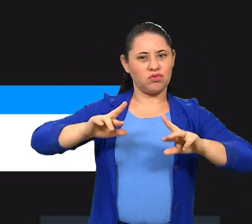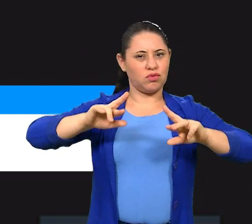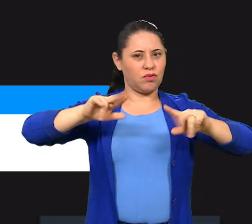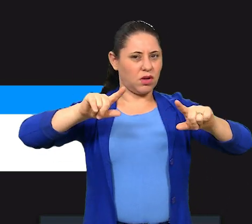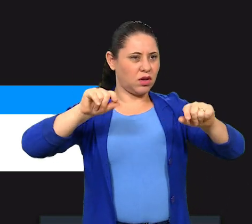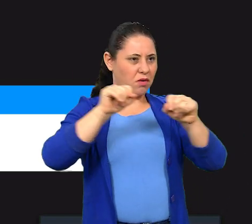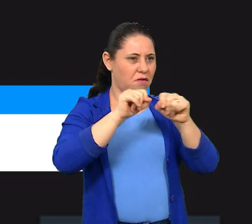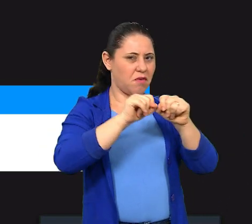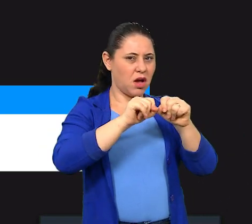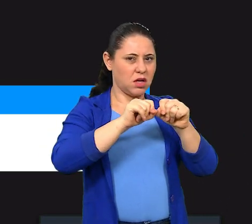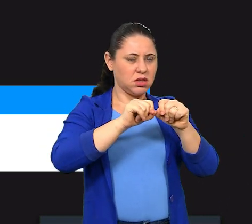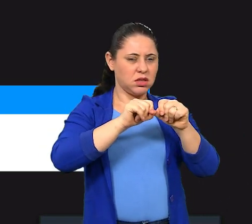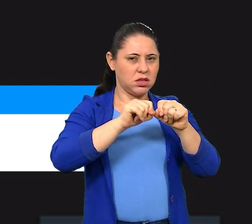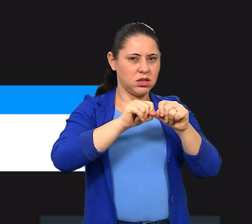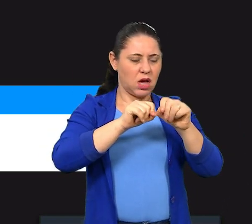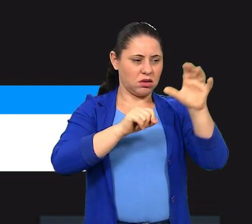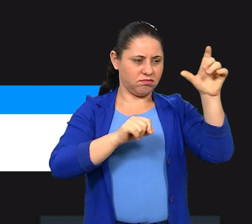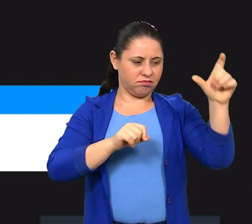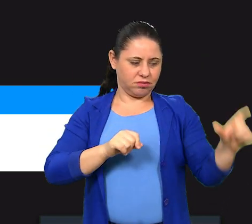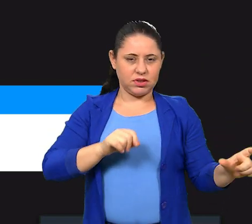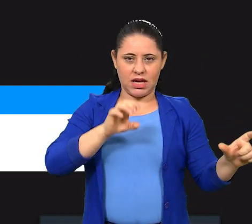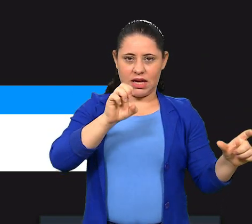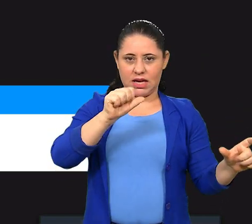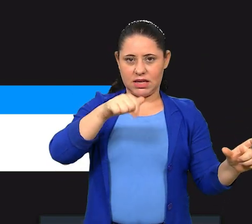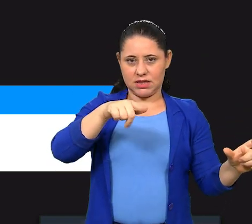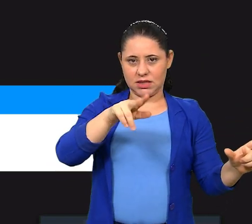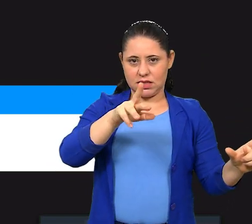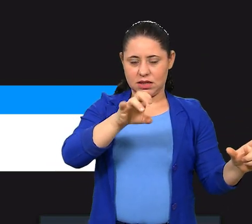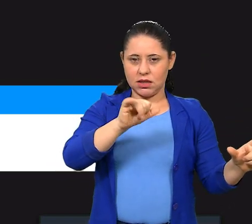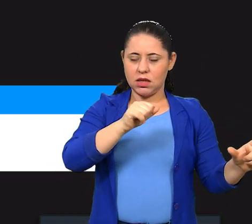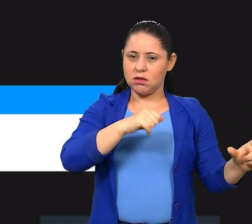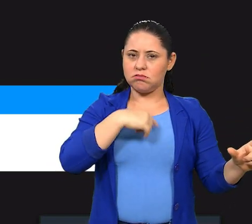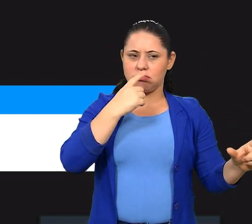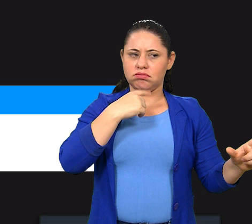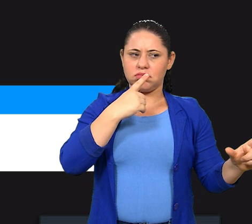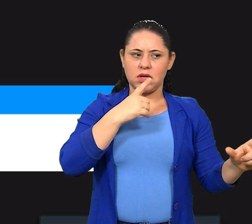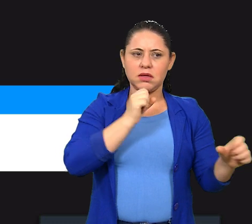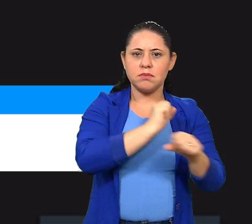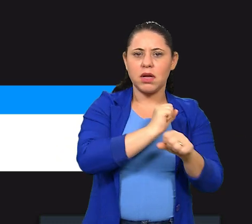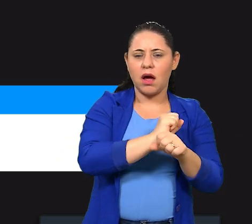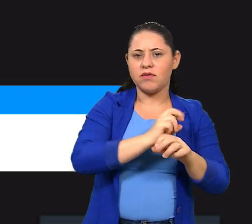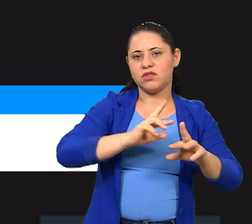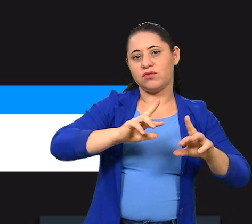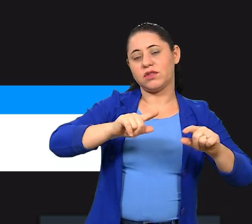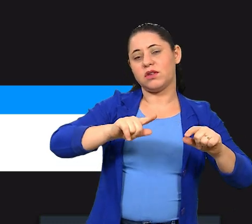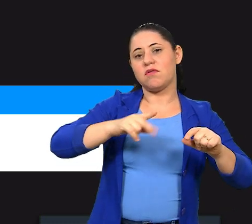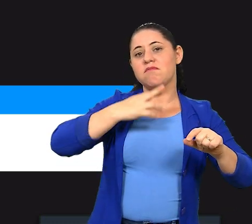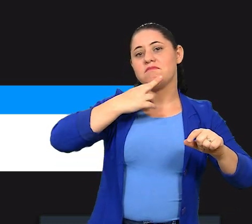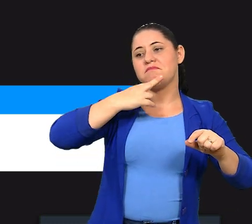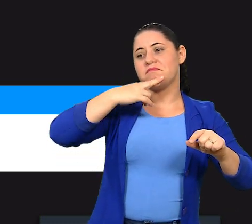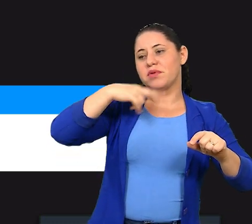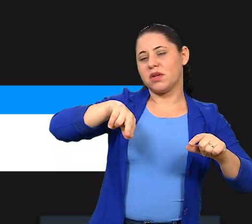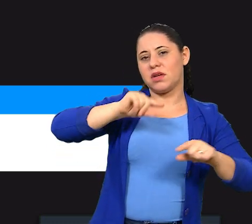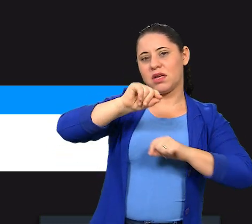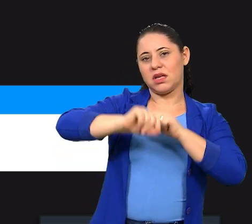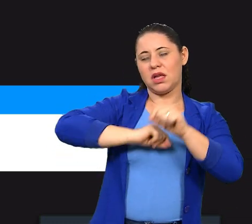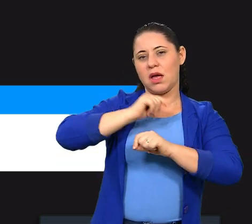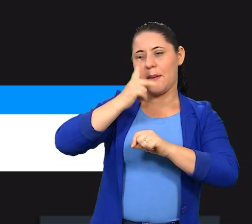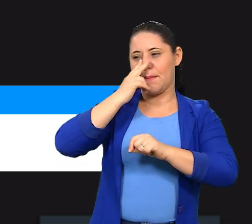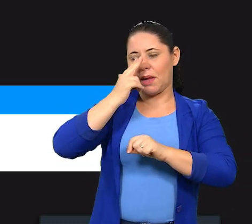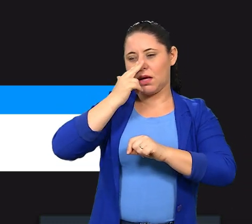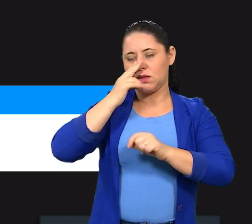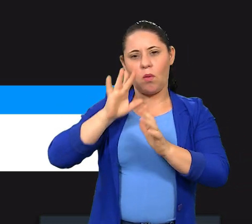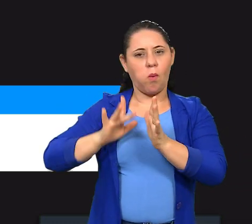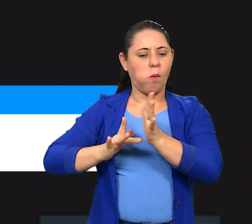democracia que luta de forma pacífica muito diferente daquilo que faz a esquerda onde ninguém